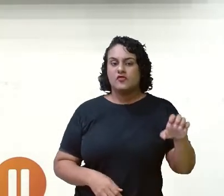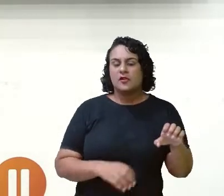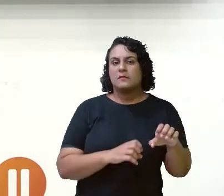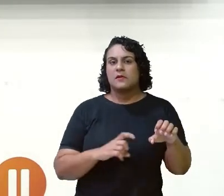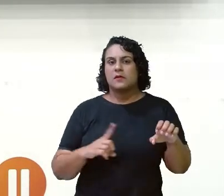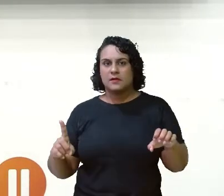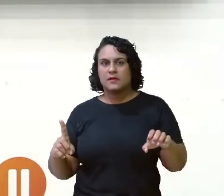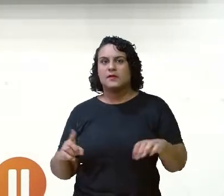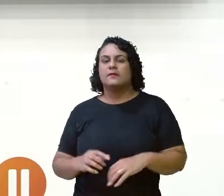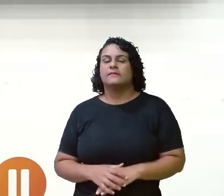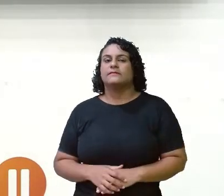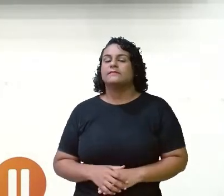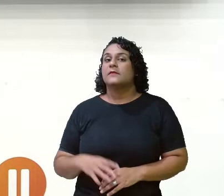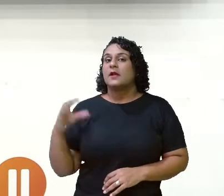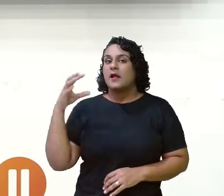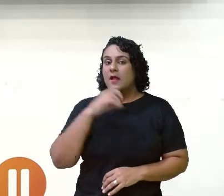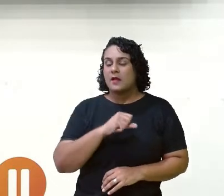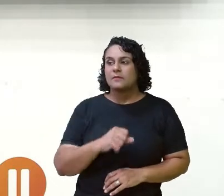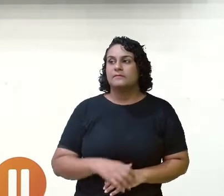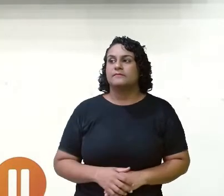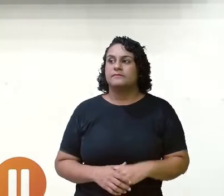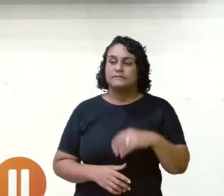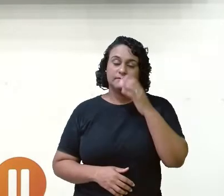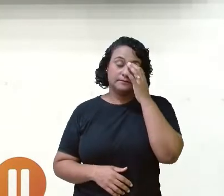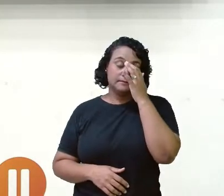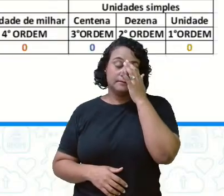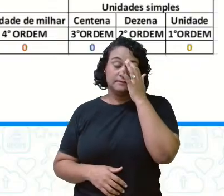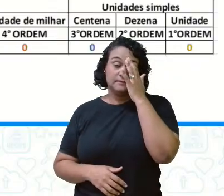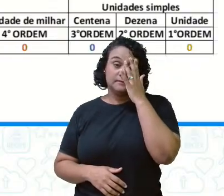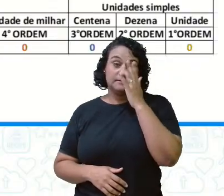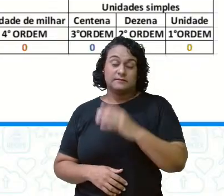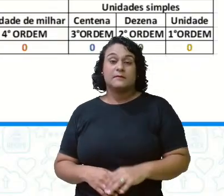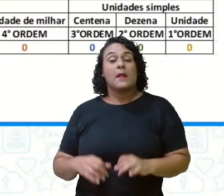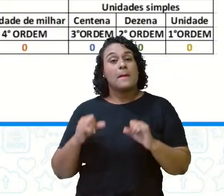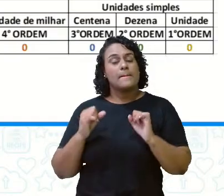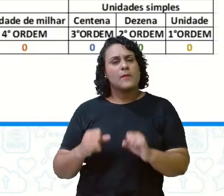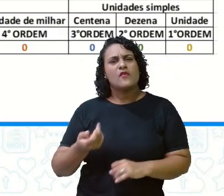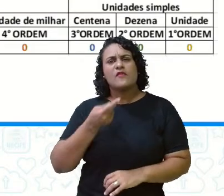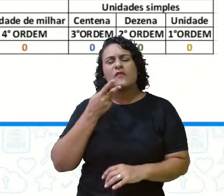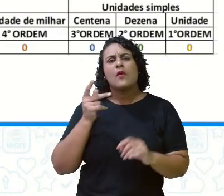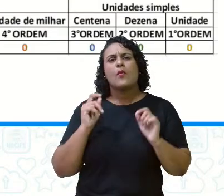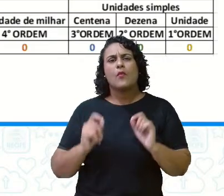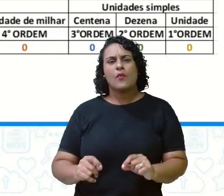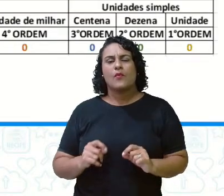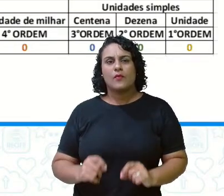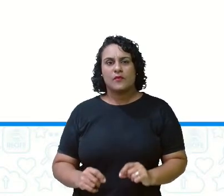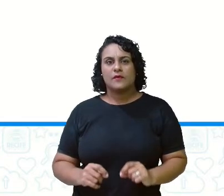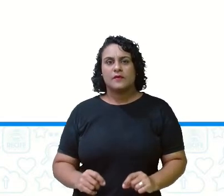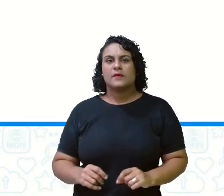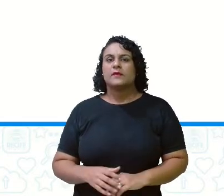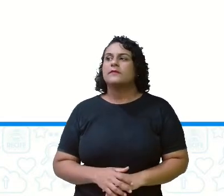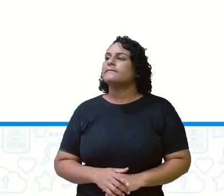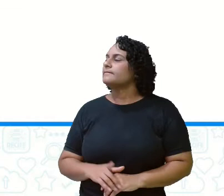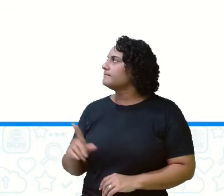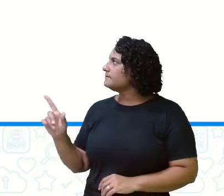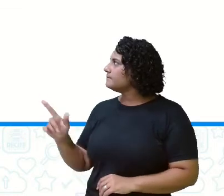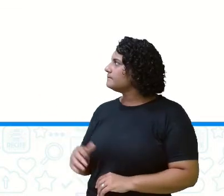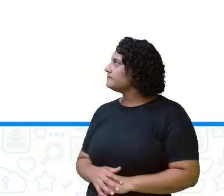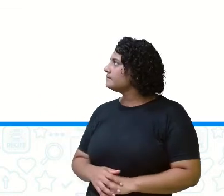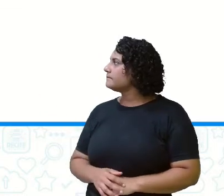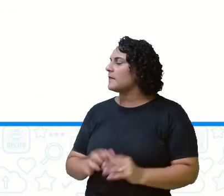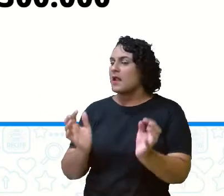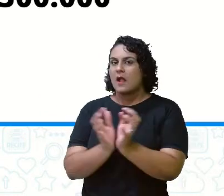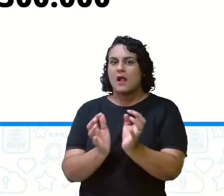beleza? Vamos lá, rapidinho. Coloquei, posso dizer que ele está na terceira